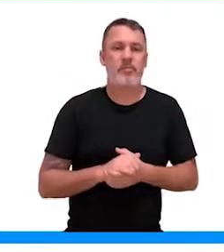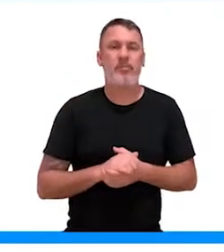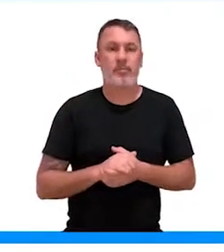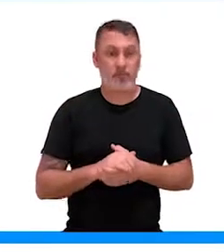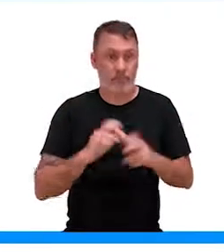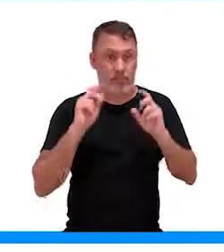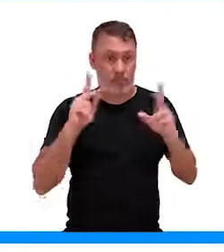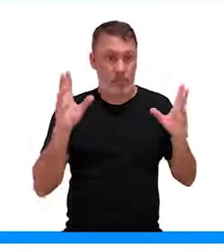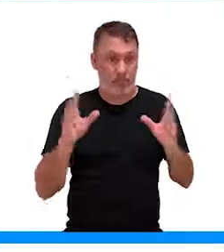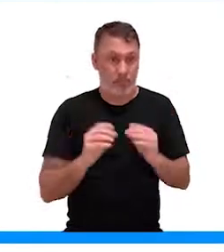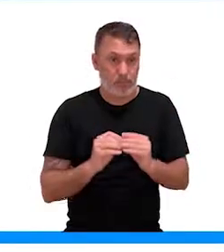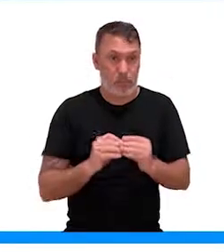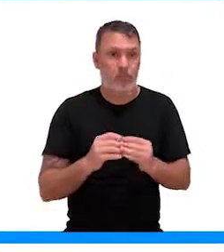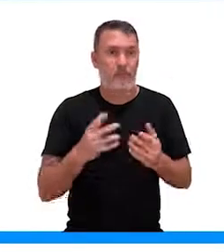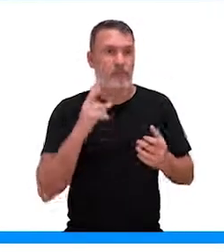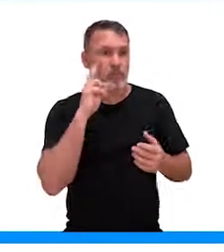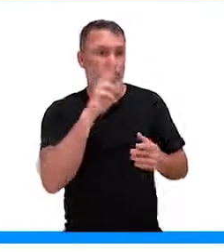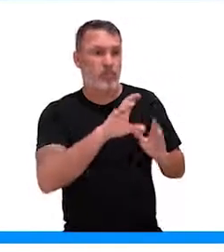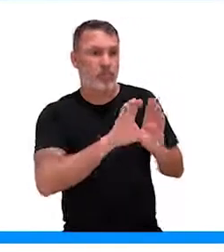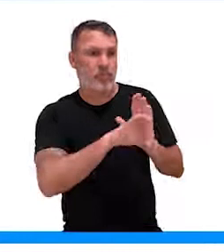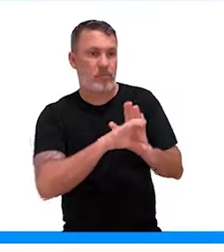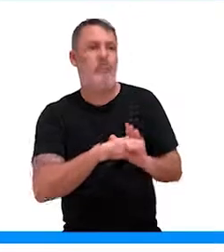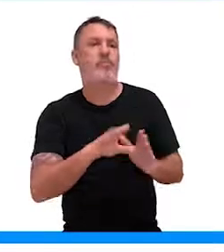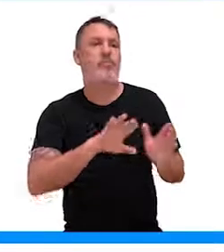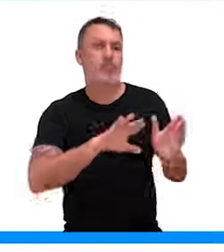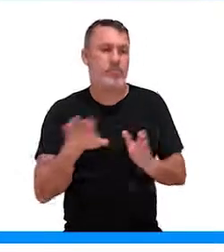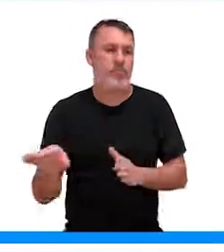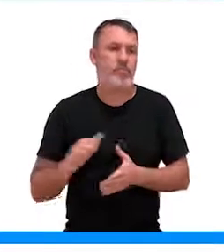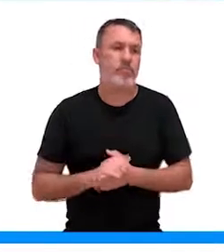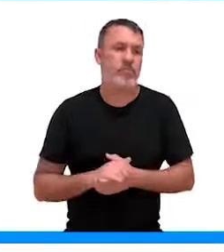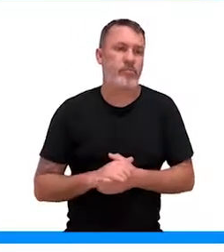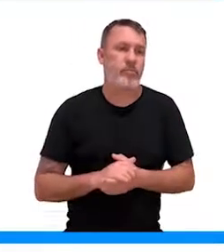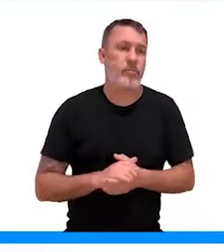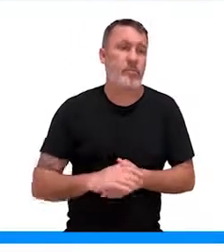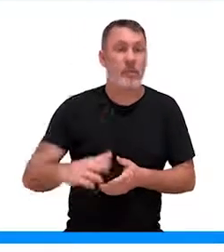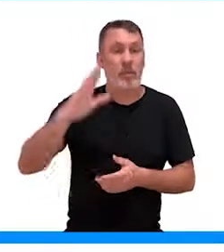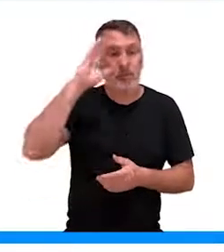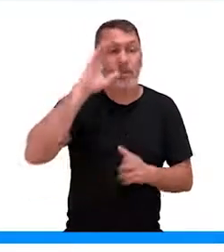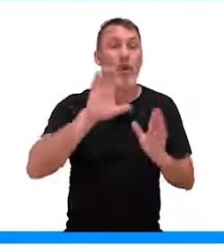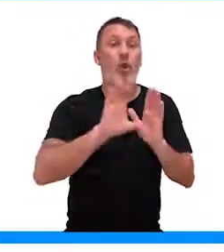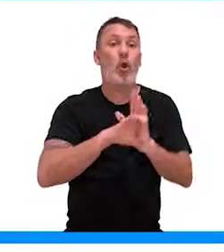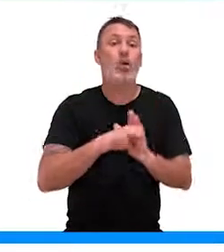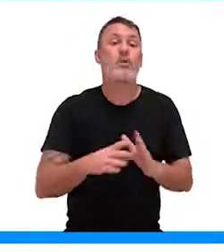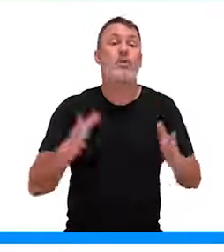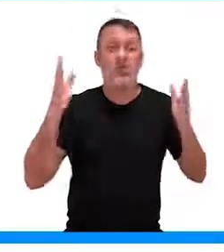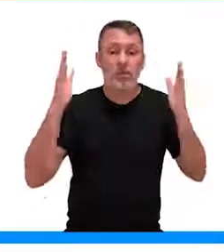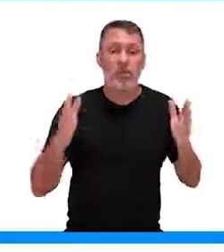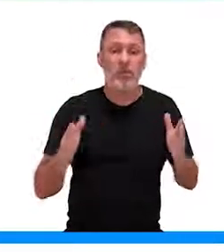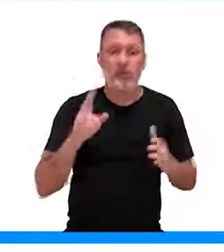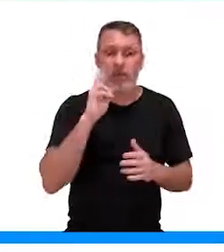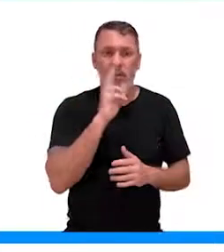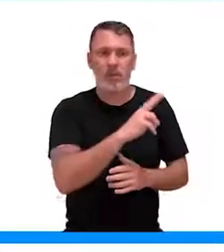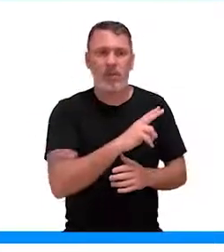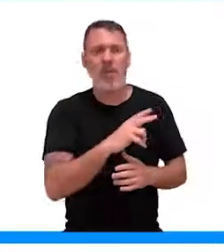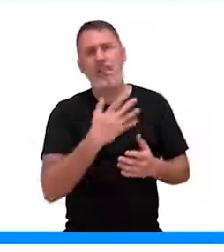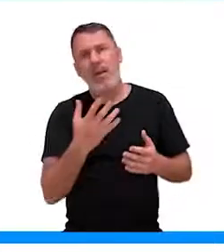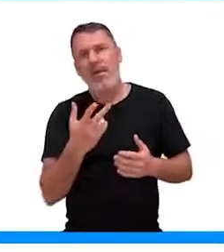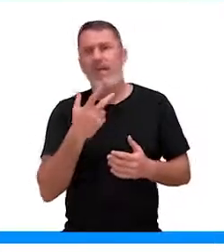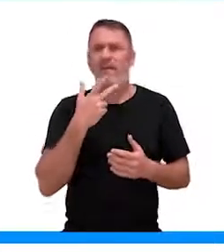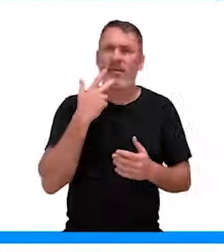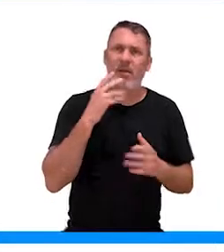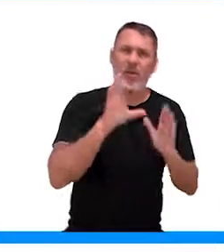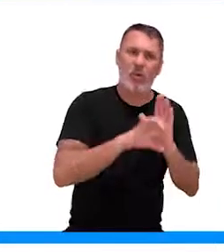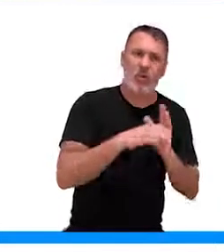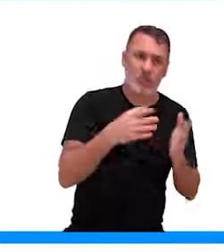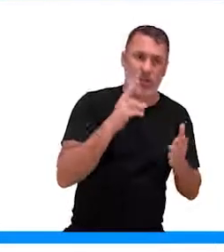perceber, ok? Então, agora sim, finalmente o conceito de bacia hidrográfica. Professor, a bacia hidrográfica é um rio?